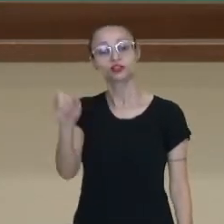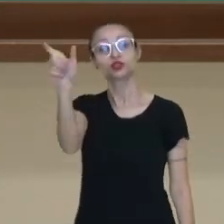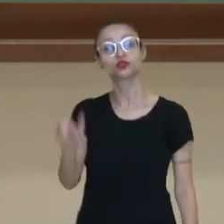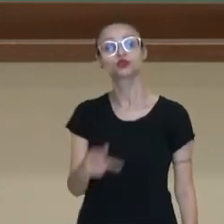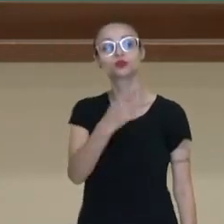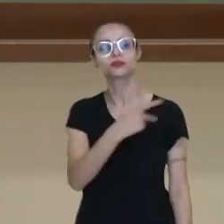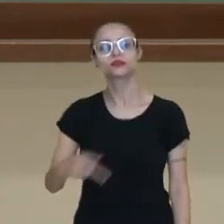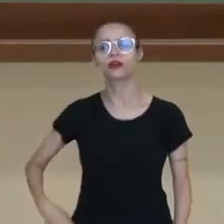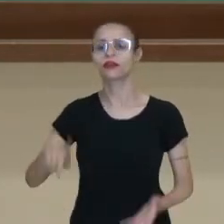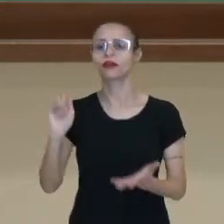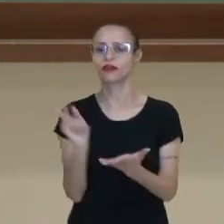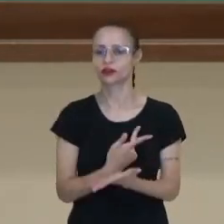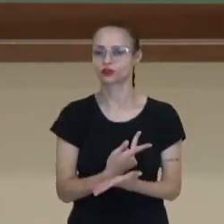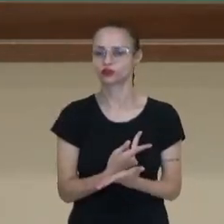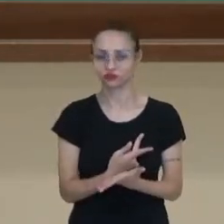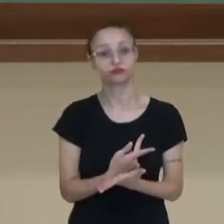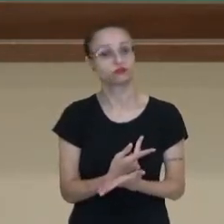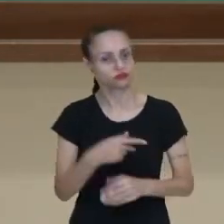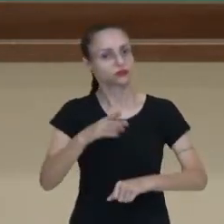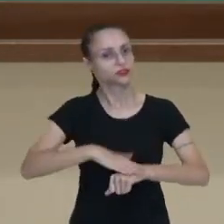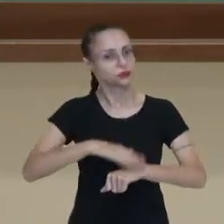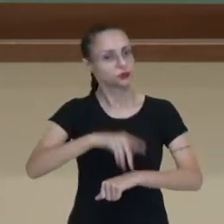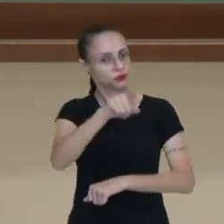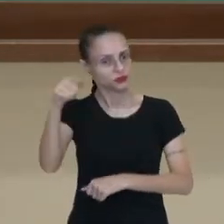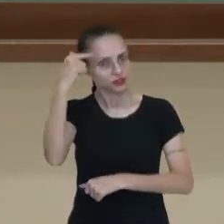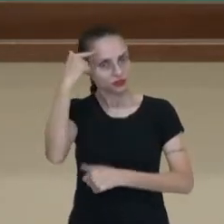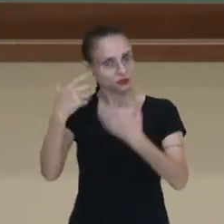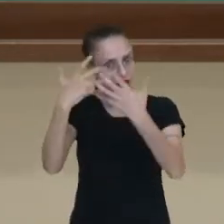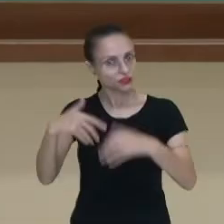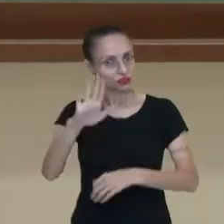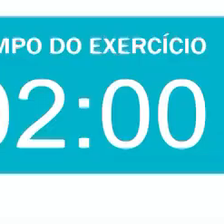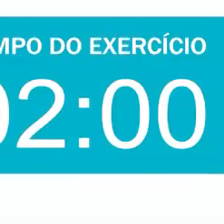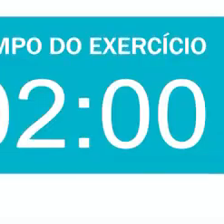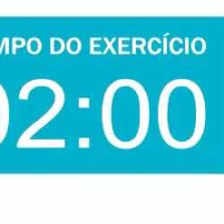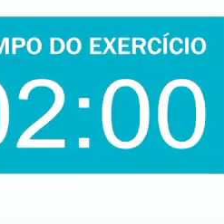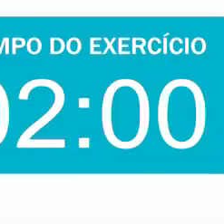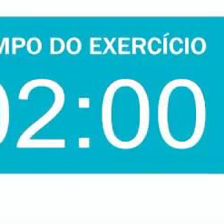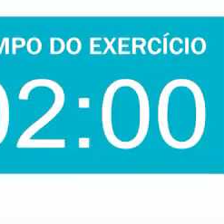Branco errada? Vocês vão ter aí um tempinho para pensar e eu já retorno.